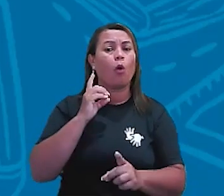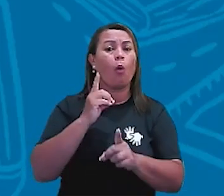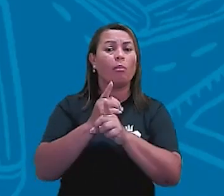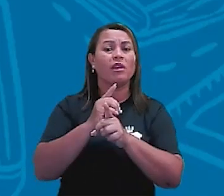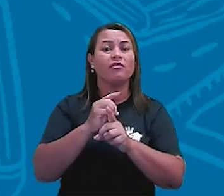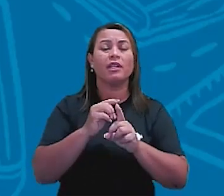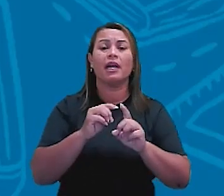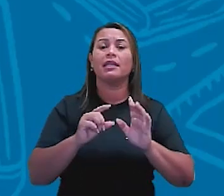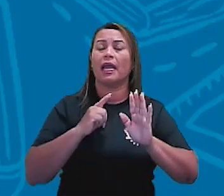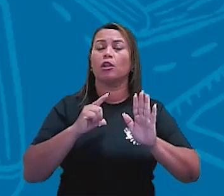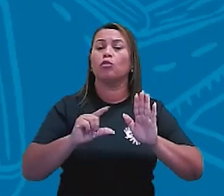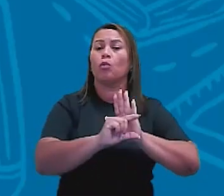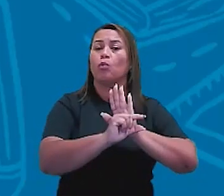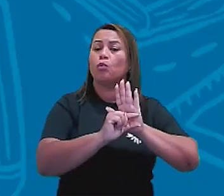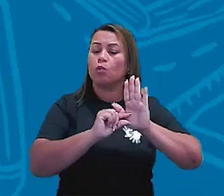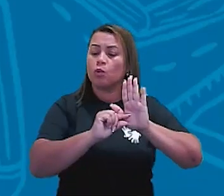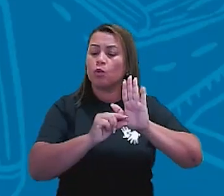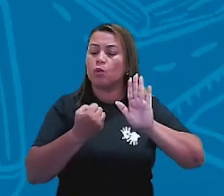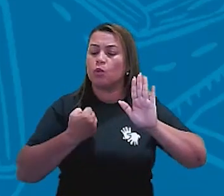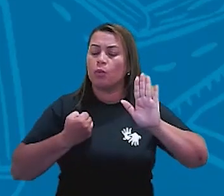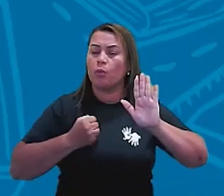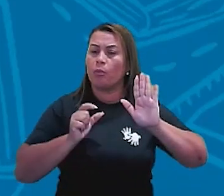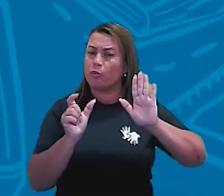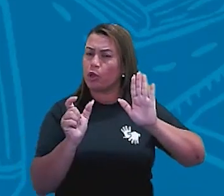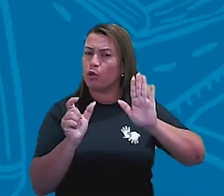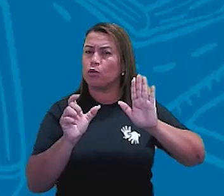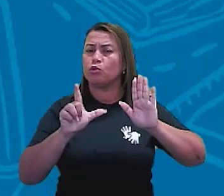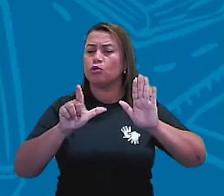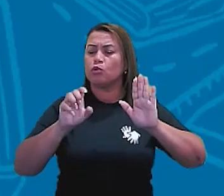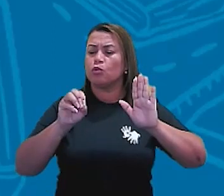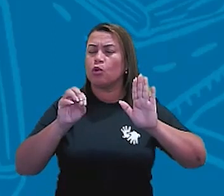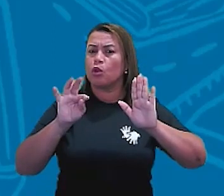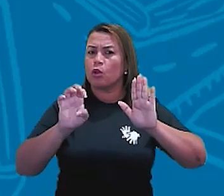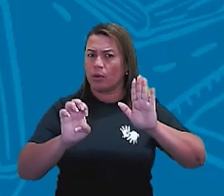partir do lote, Então, a gente já escutou muito, ou já observou aí,